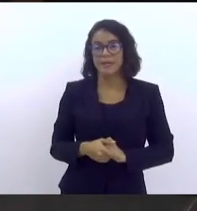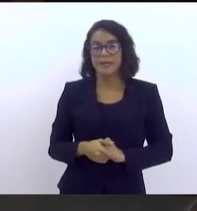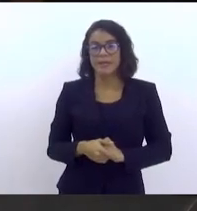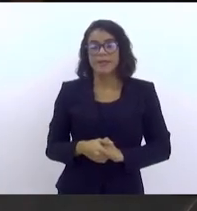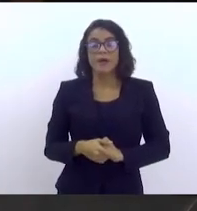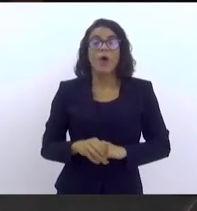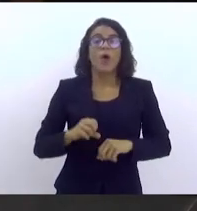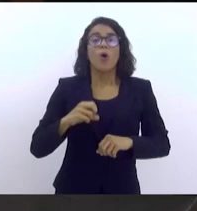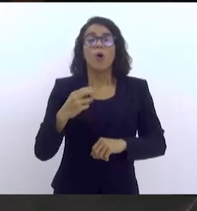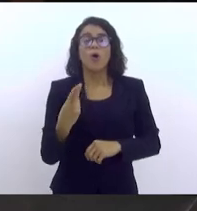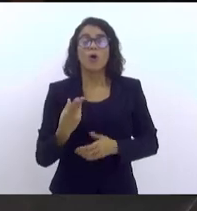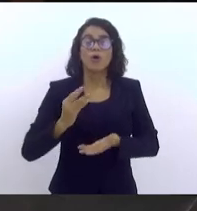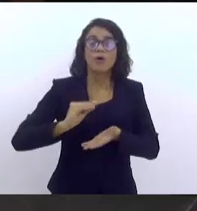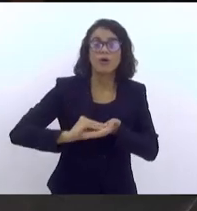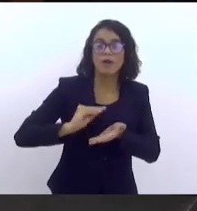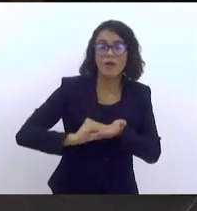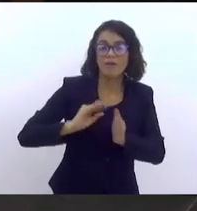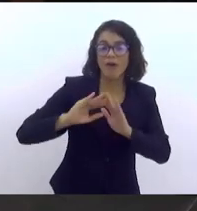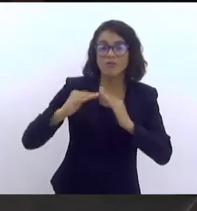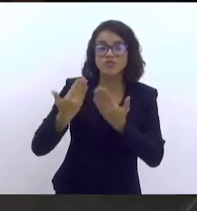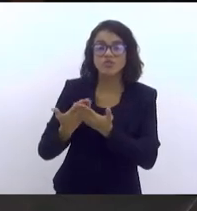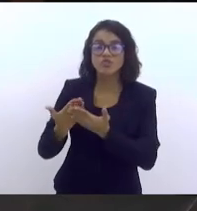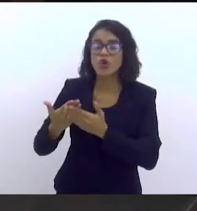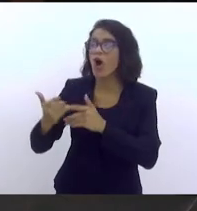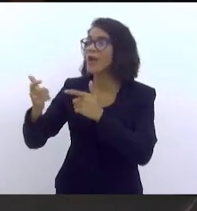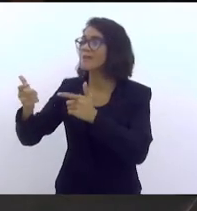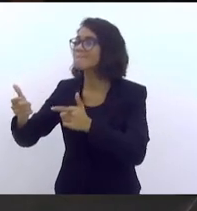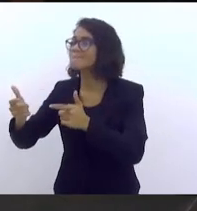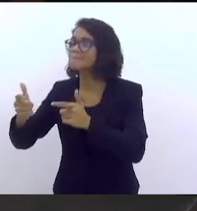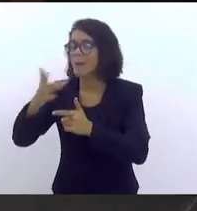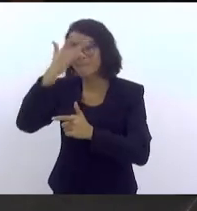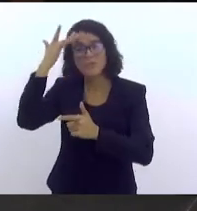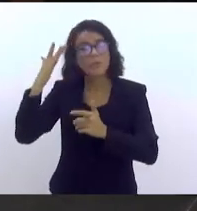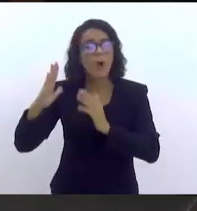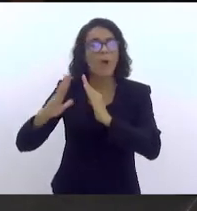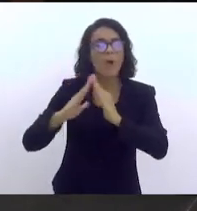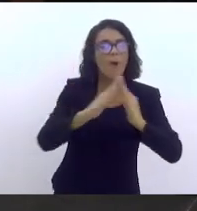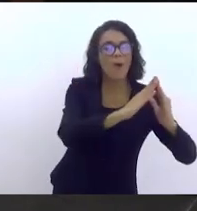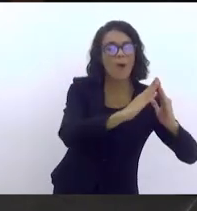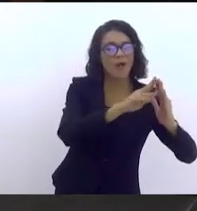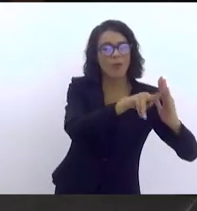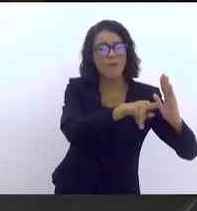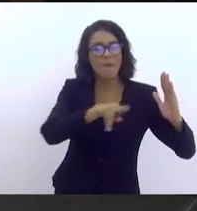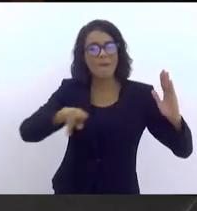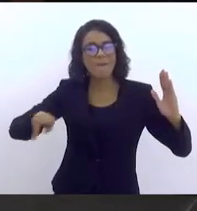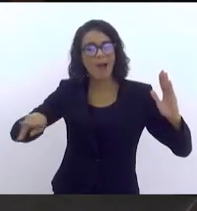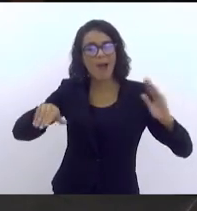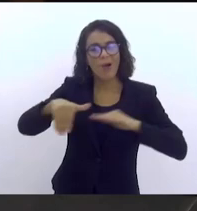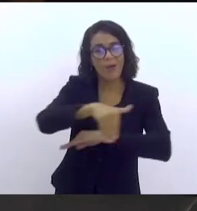seja pela falta de escolas para a população de rua totalmente desastrada